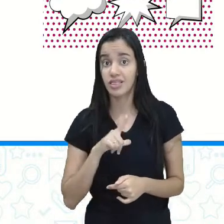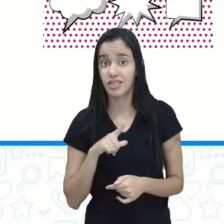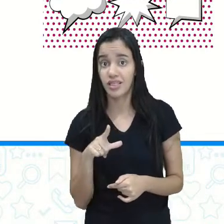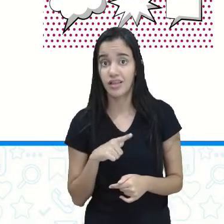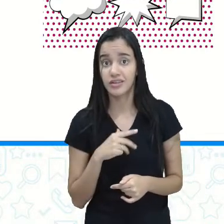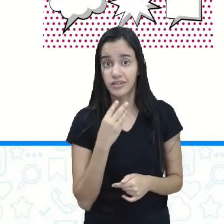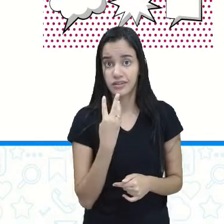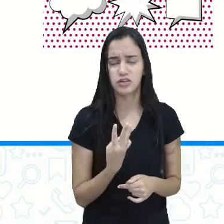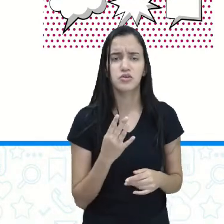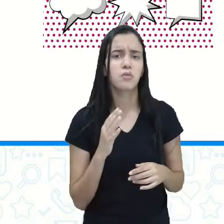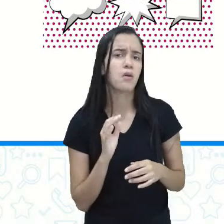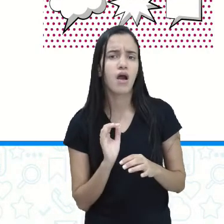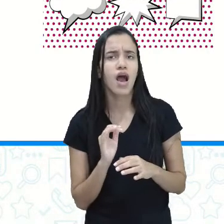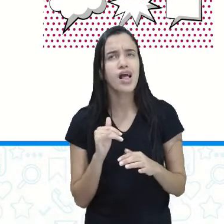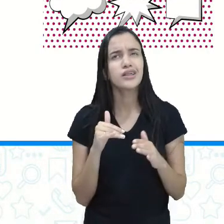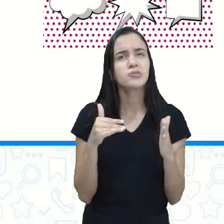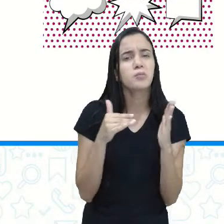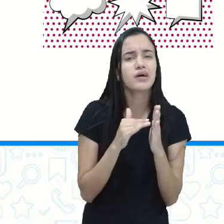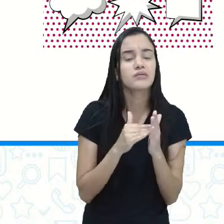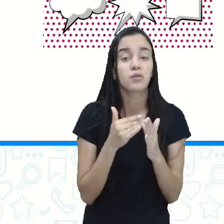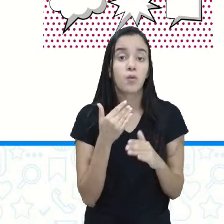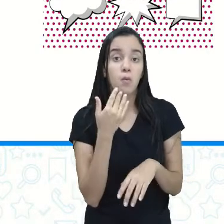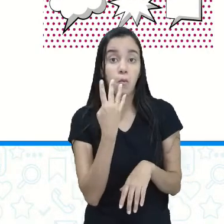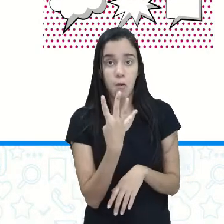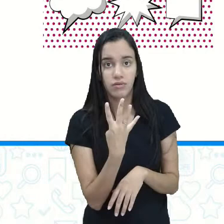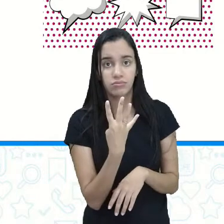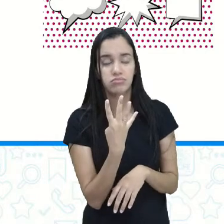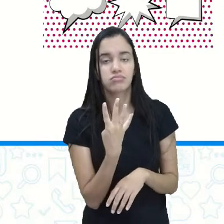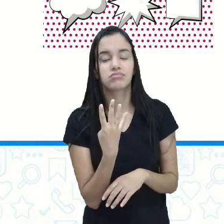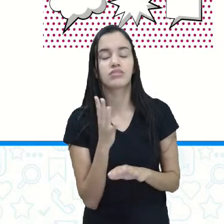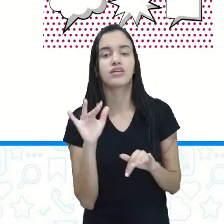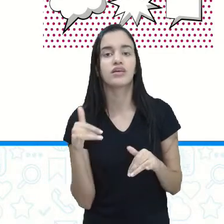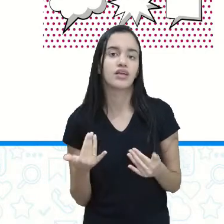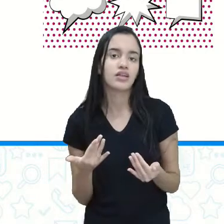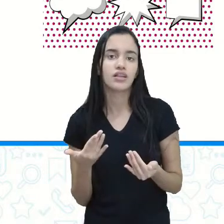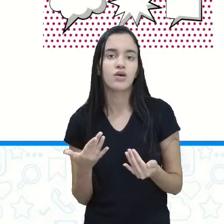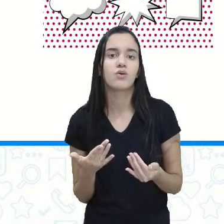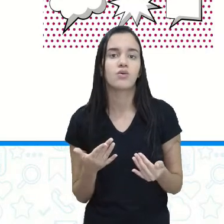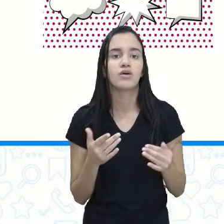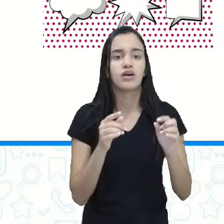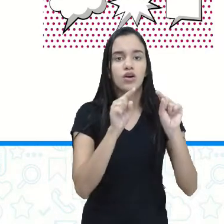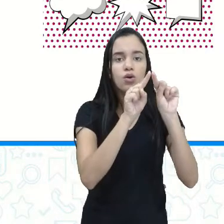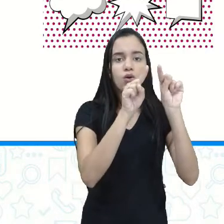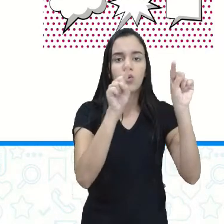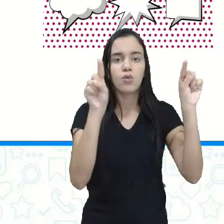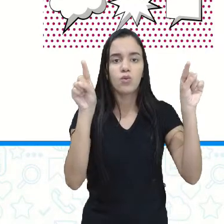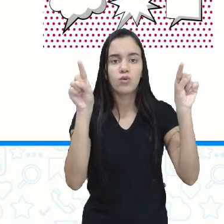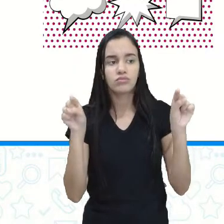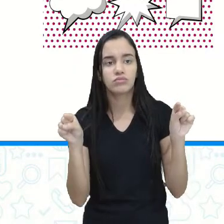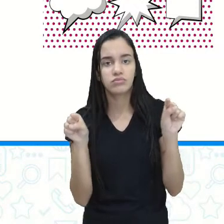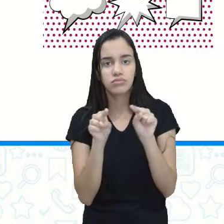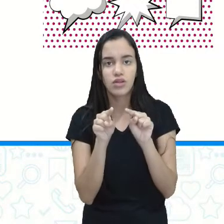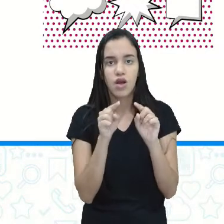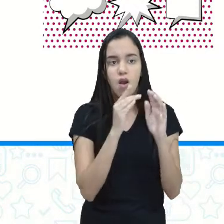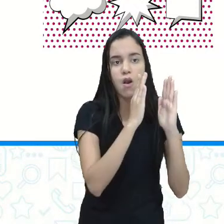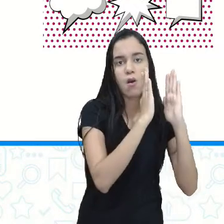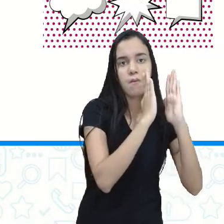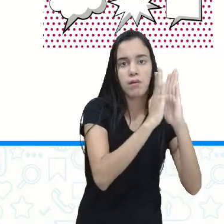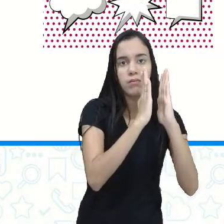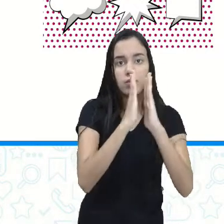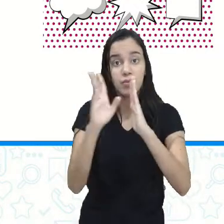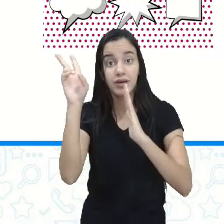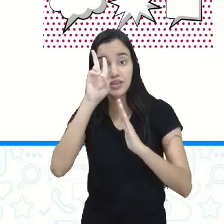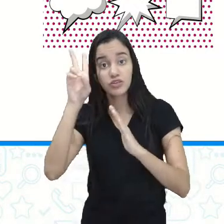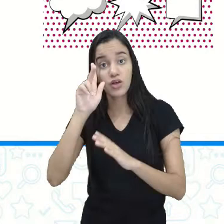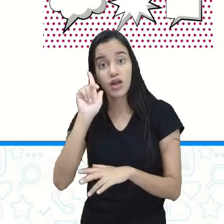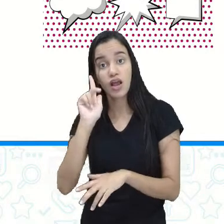3. Podem ter até no máximo 4. Os quadrinhos contêm também uma sequência narrativa. Ou